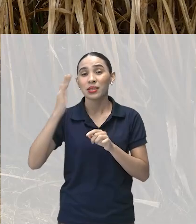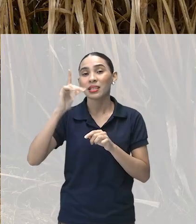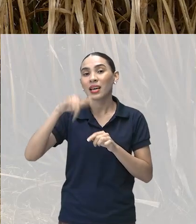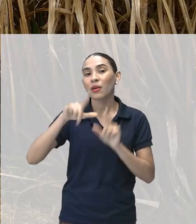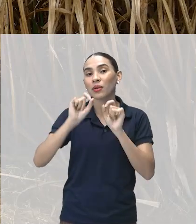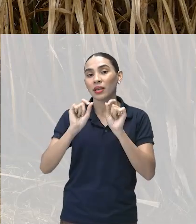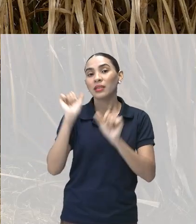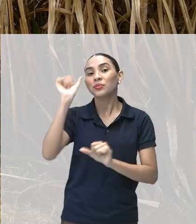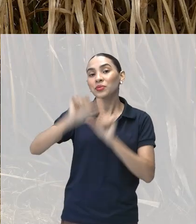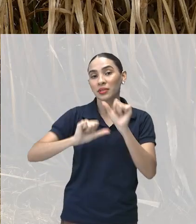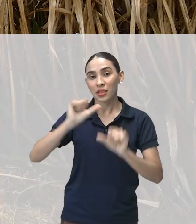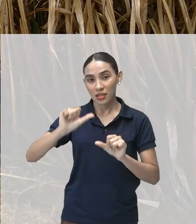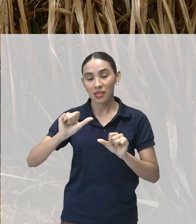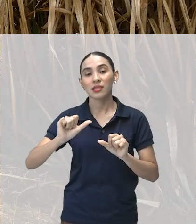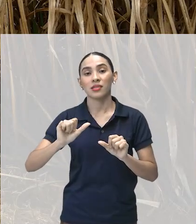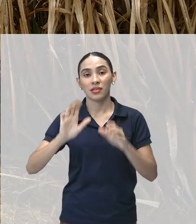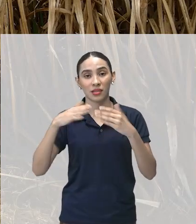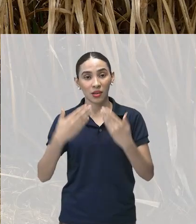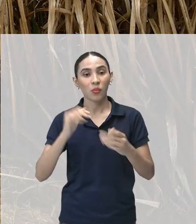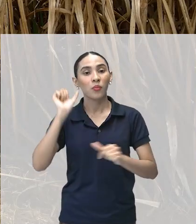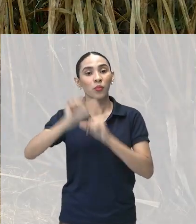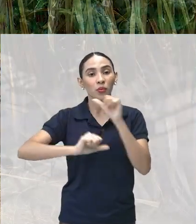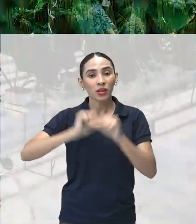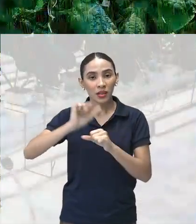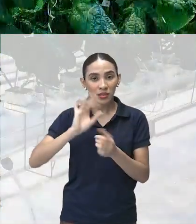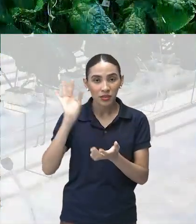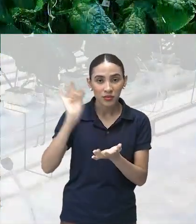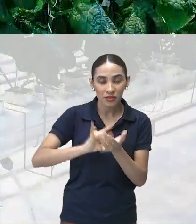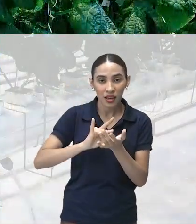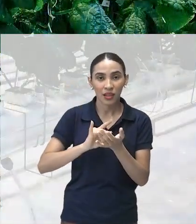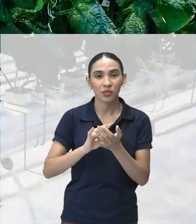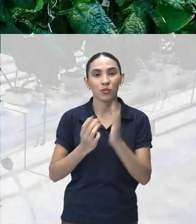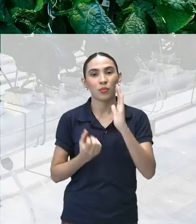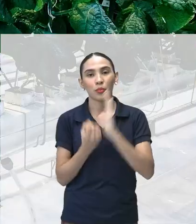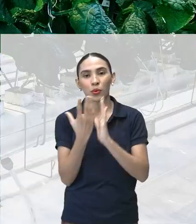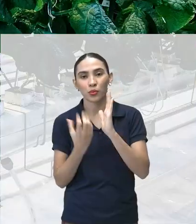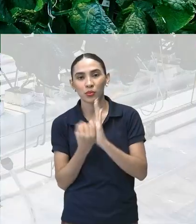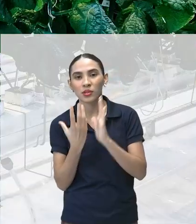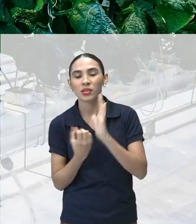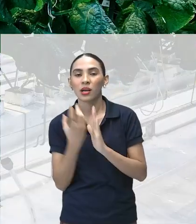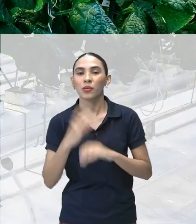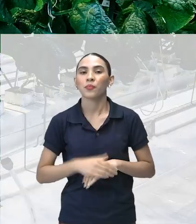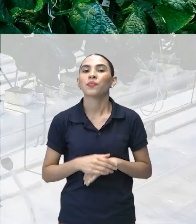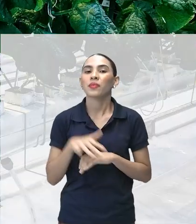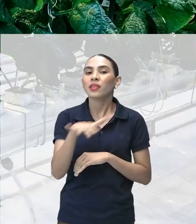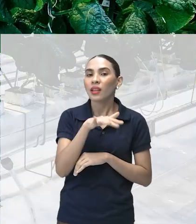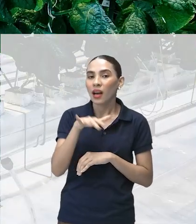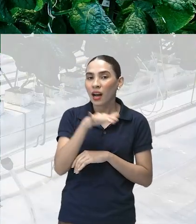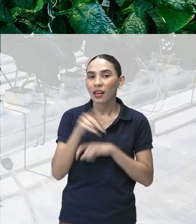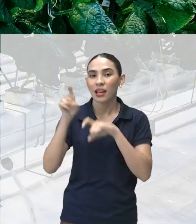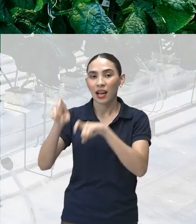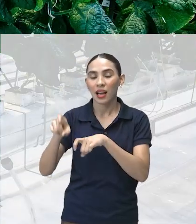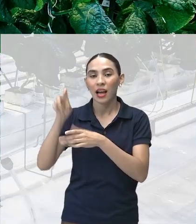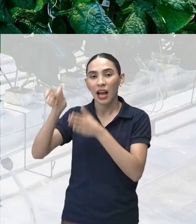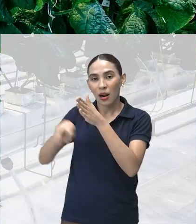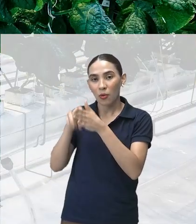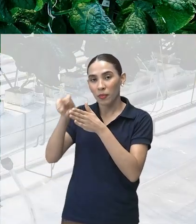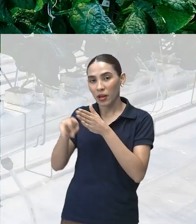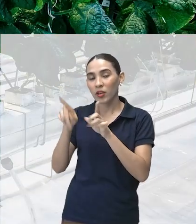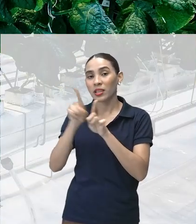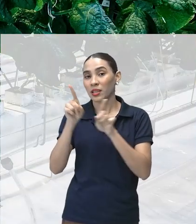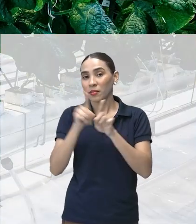as transformações, né? Essas transformações ali da produção, né, no setor da agropecuária